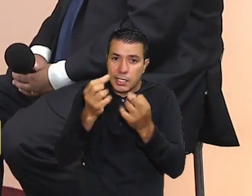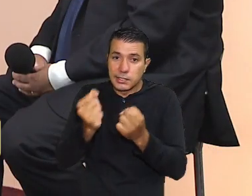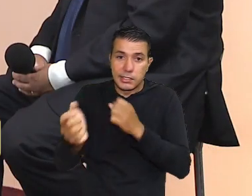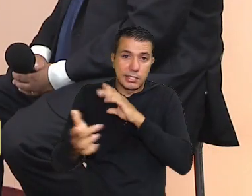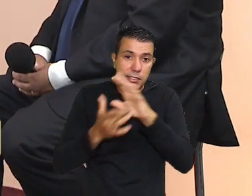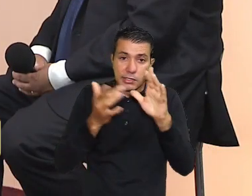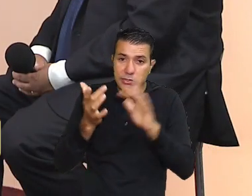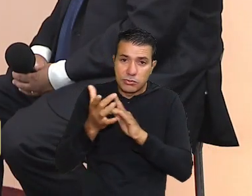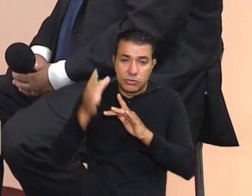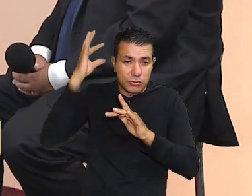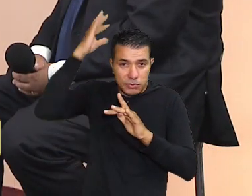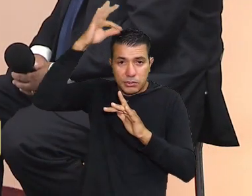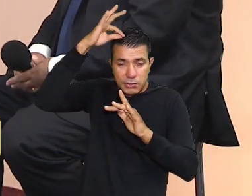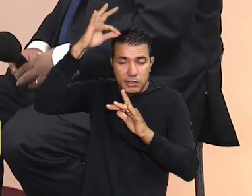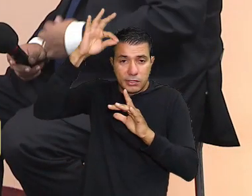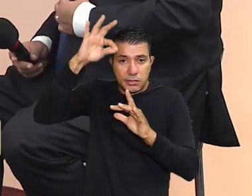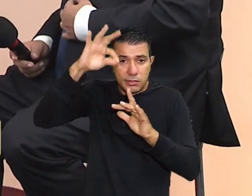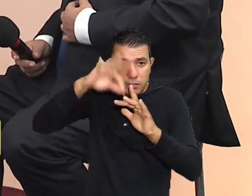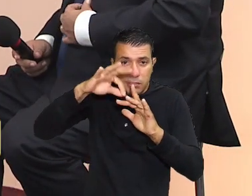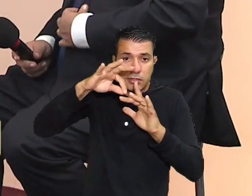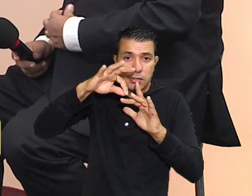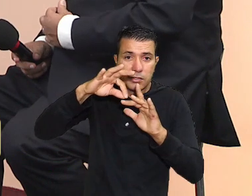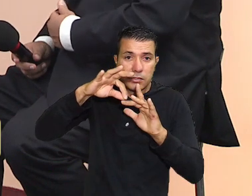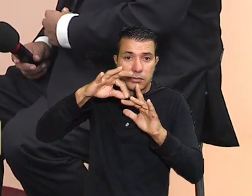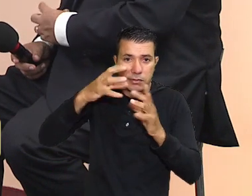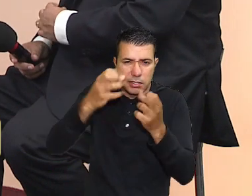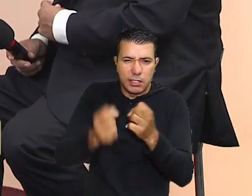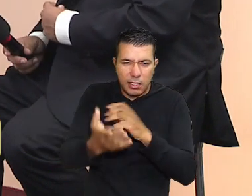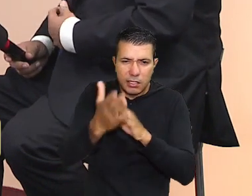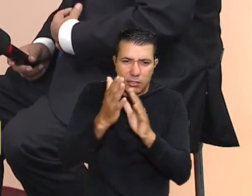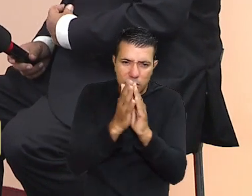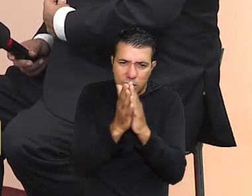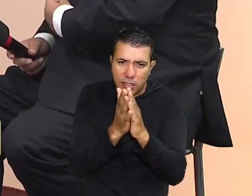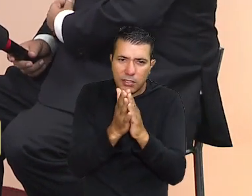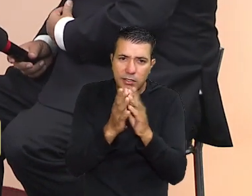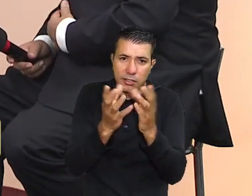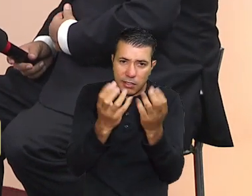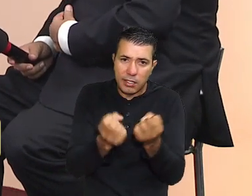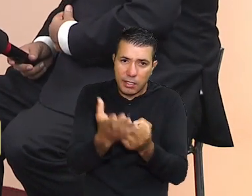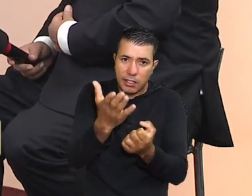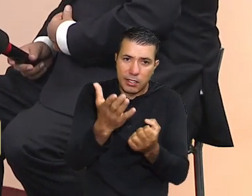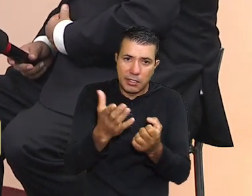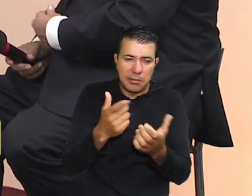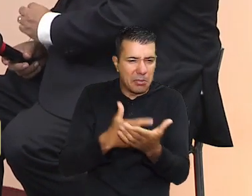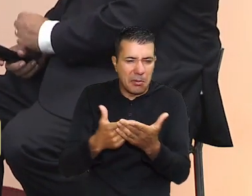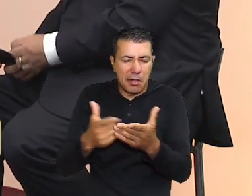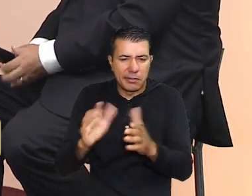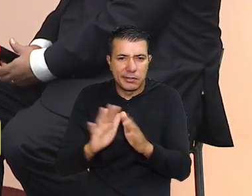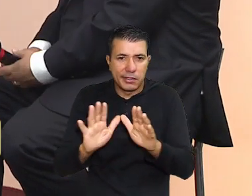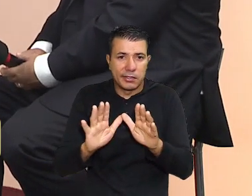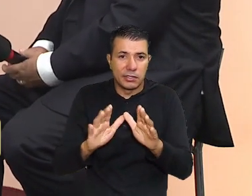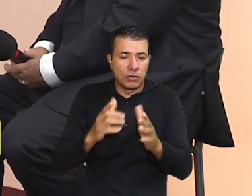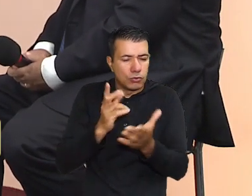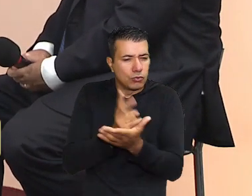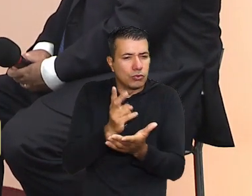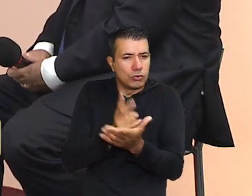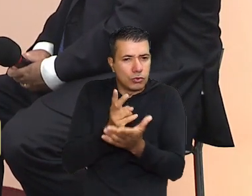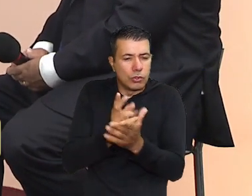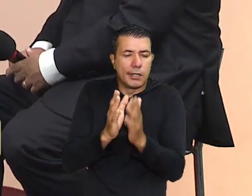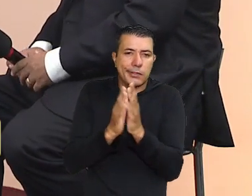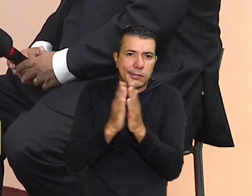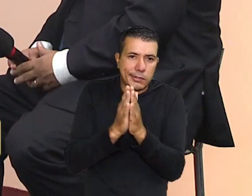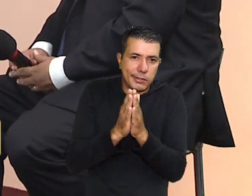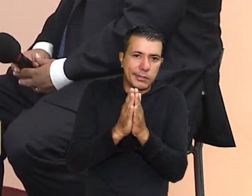do Espírito Santo. Ele está dizendo: você quer que nós oremos por você? Nós vamos orar, não tem problema, eu quero continuar orando.